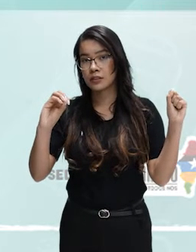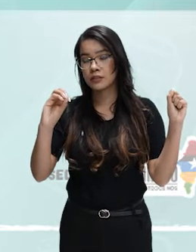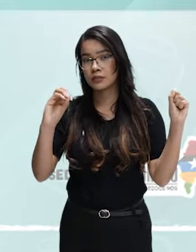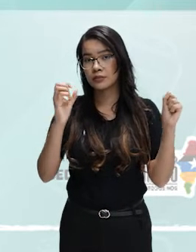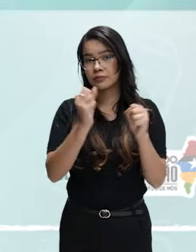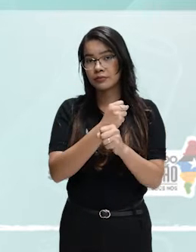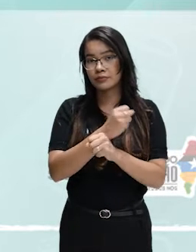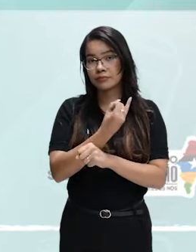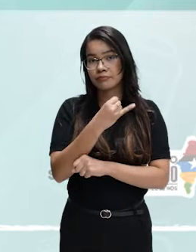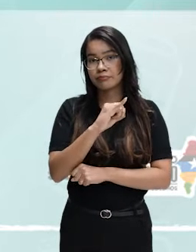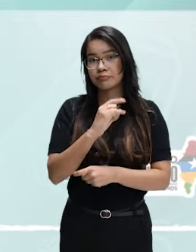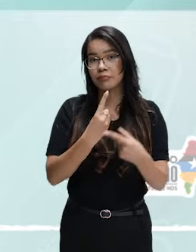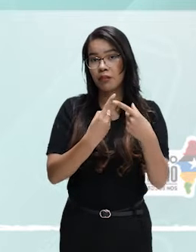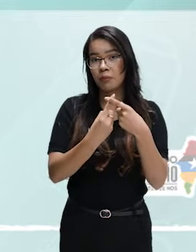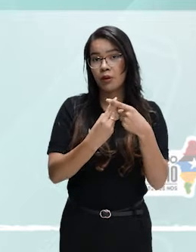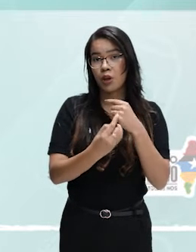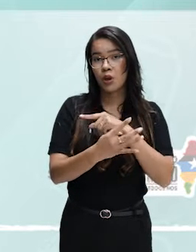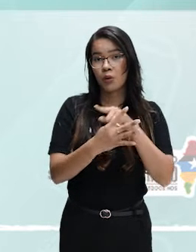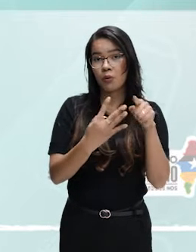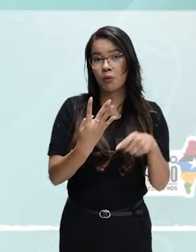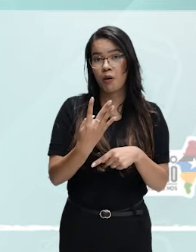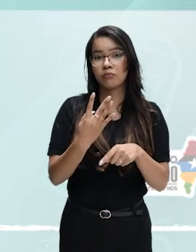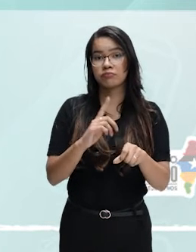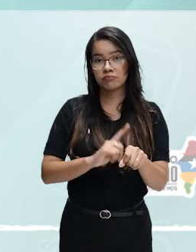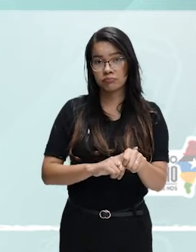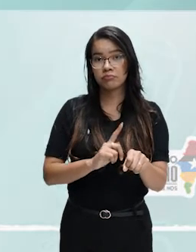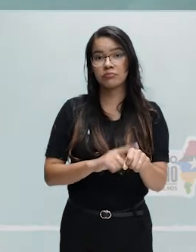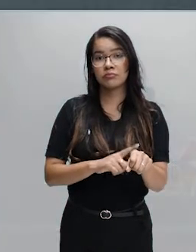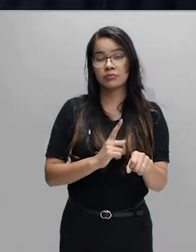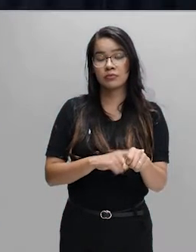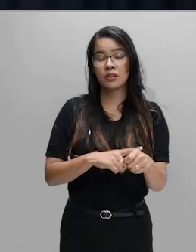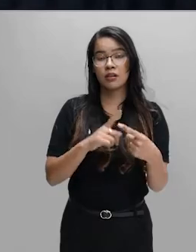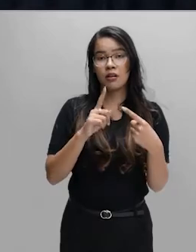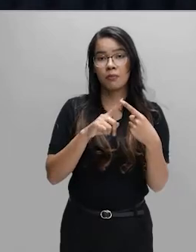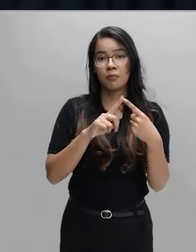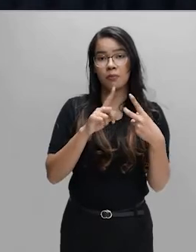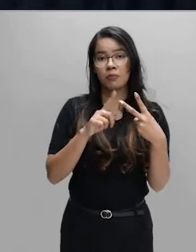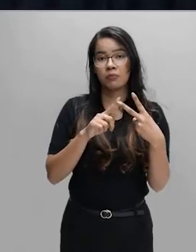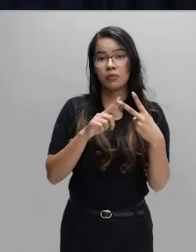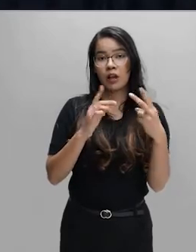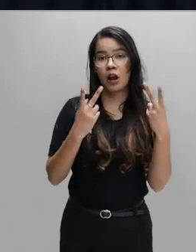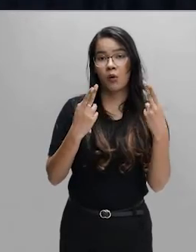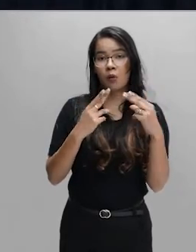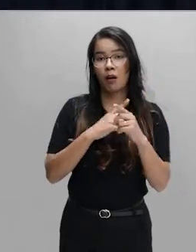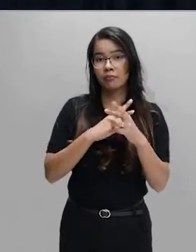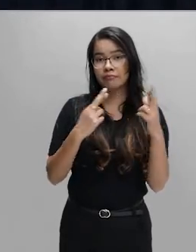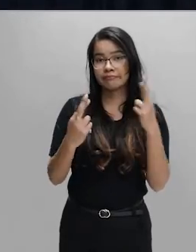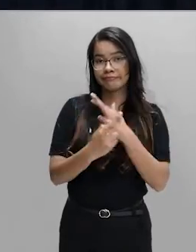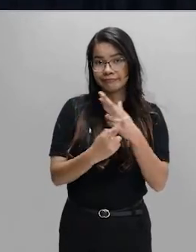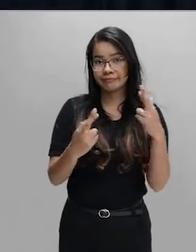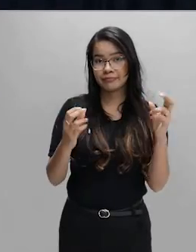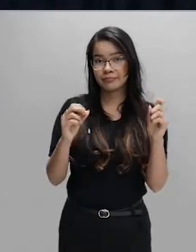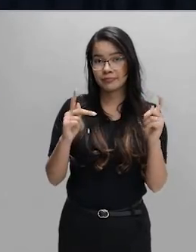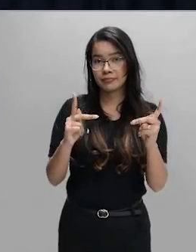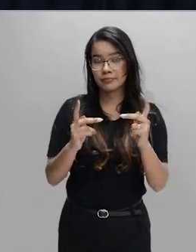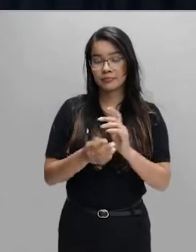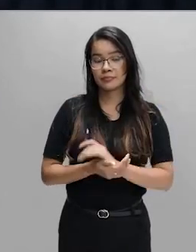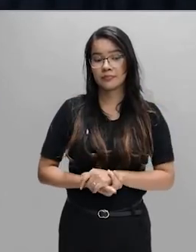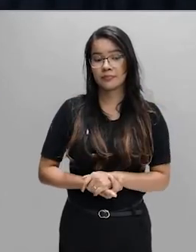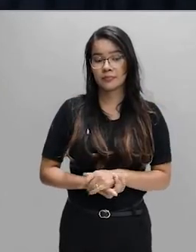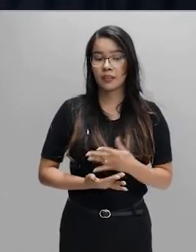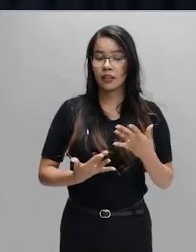em 4 vezes. Em 4 momentos, a população de predador se iguala à população da presa.